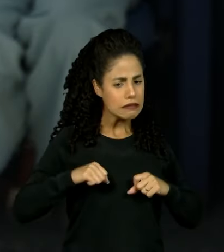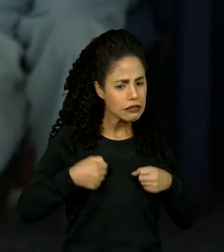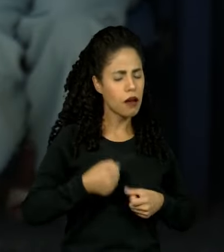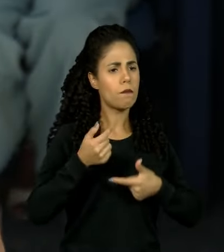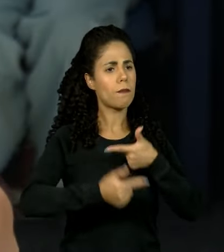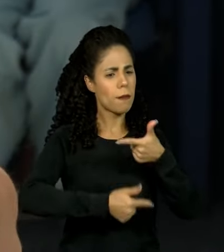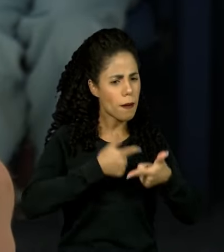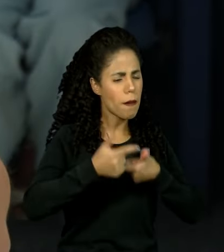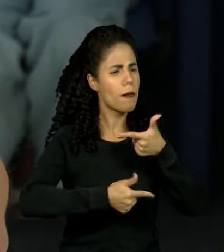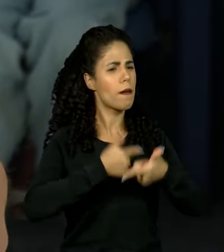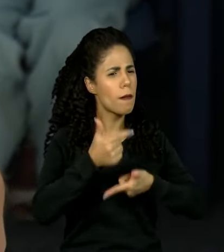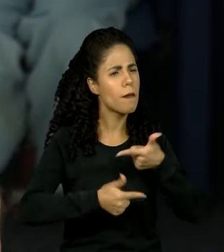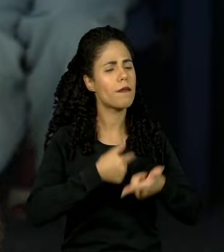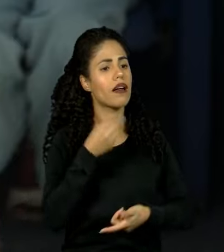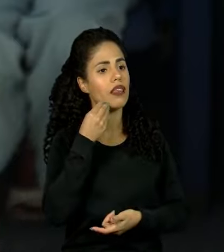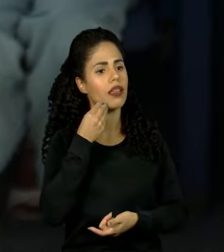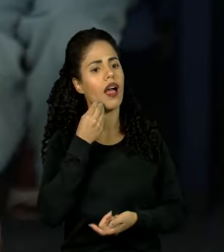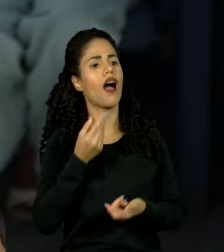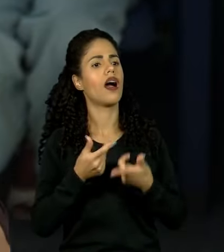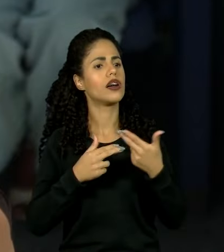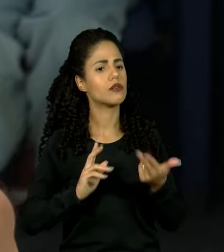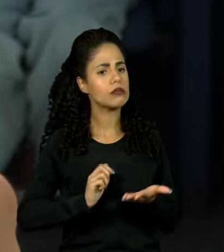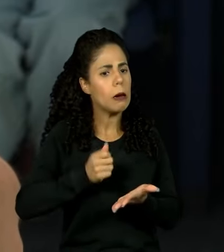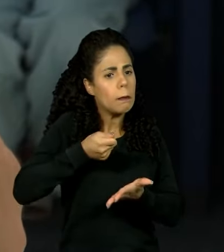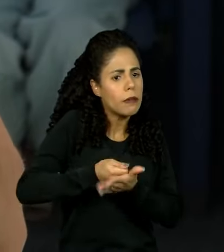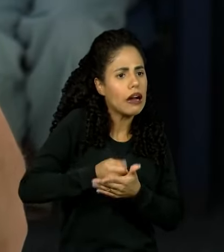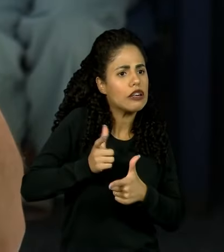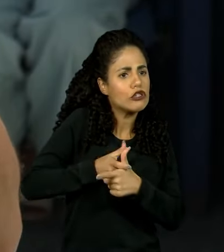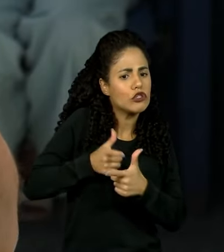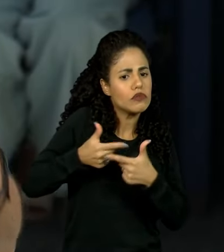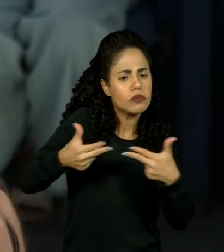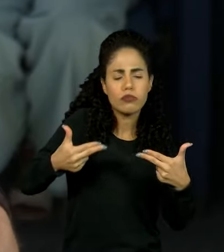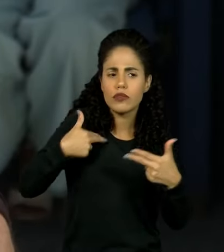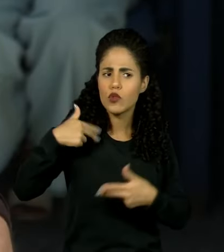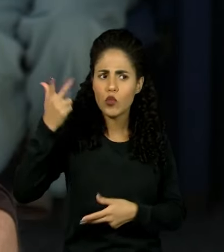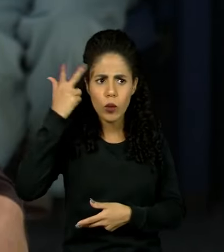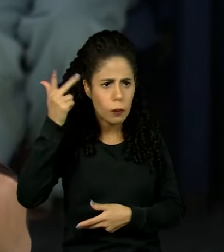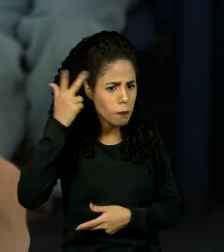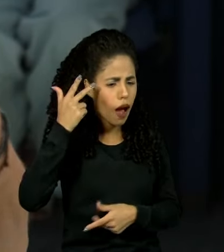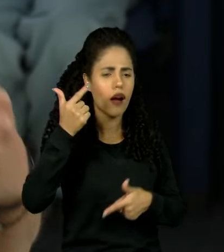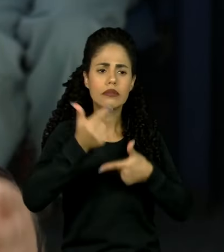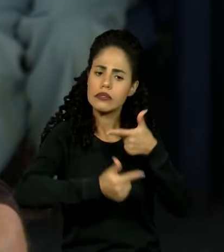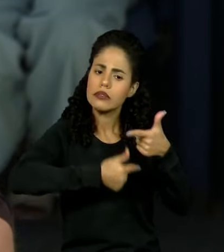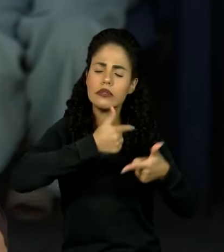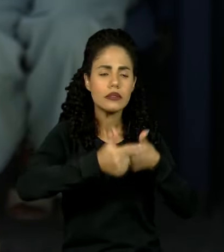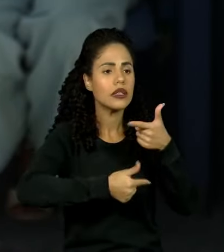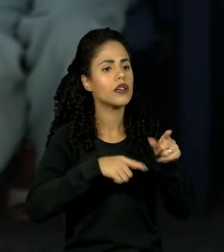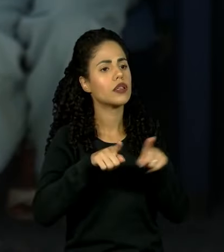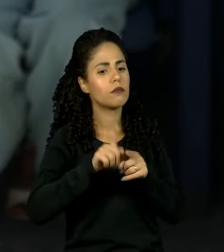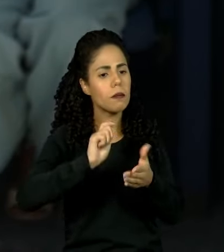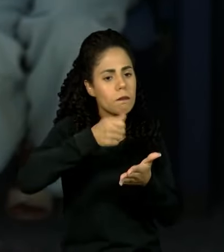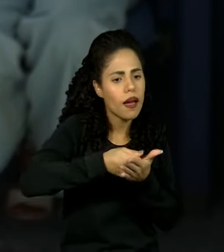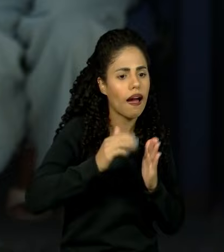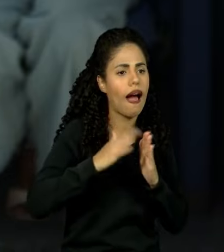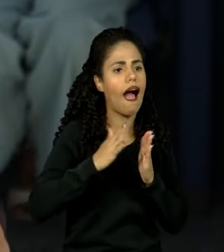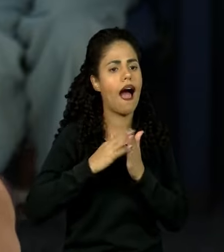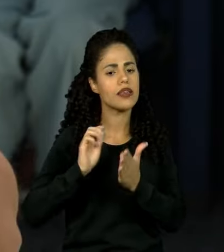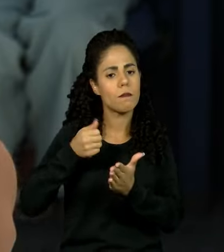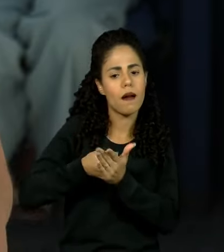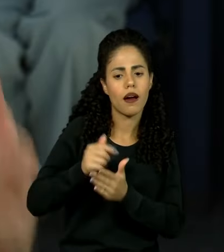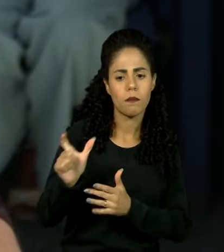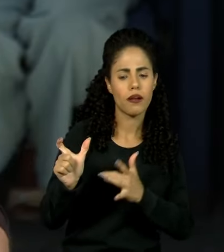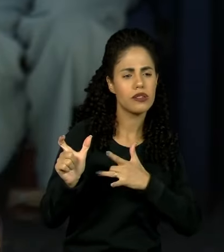Sol São pessoas que querem pagar sua conta corretamente né que tão ali pagando prestação da sua casa ou paga um plano de saúde com